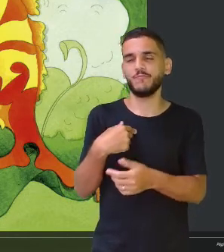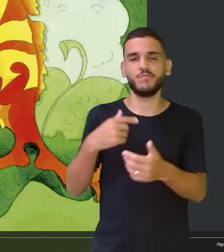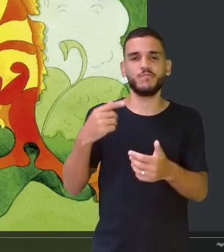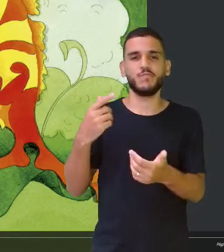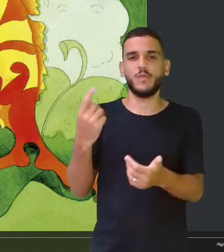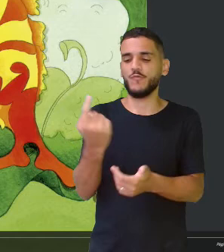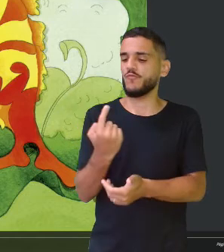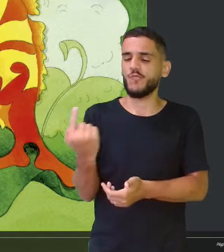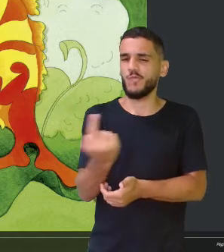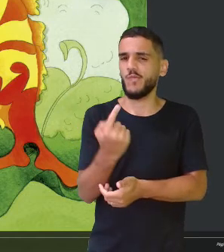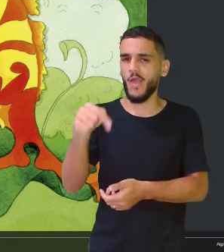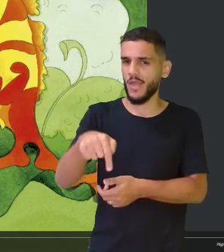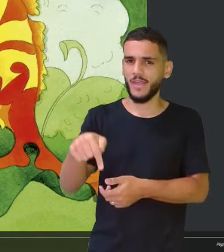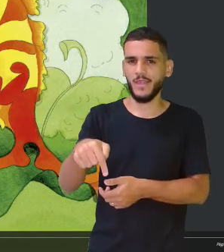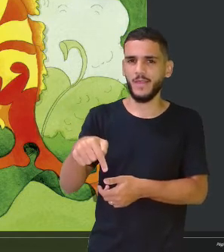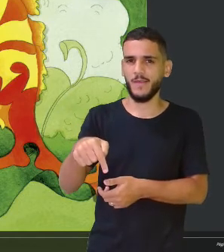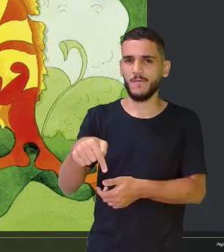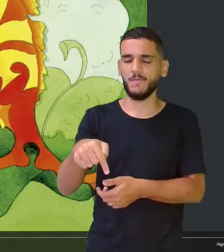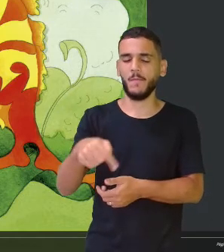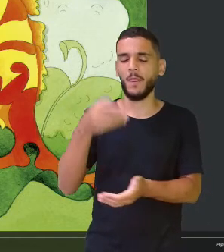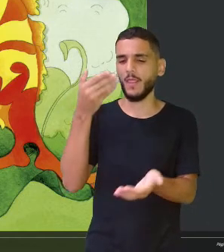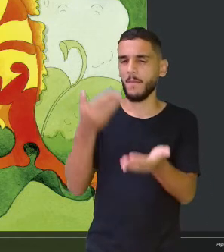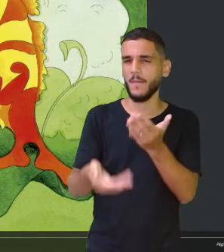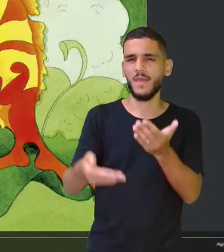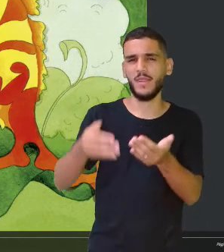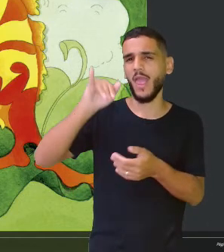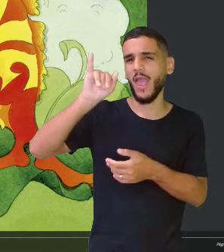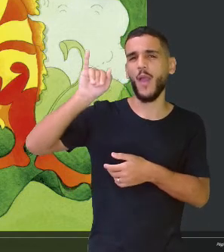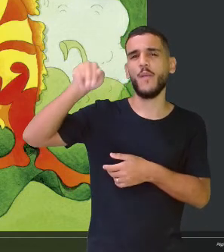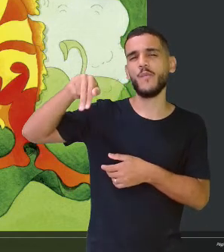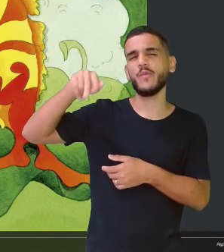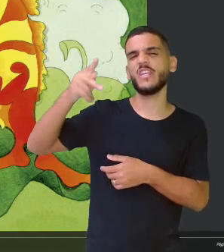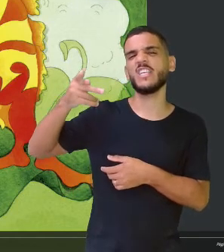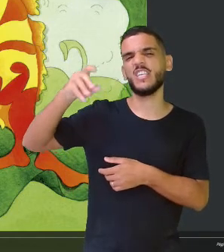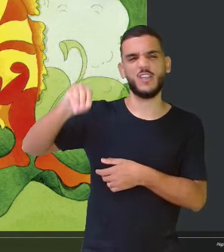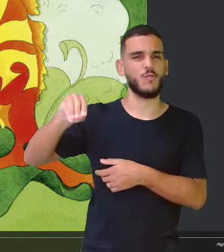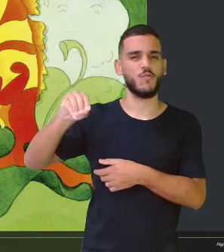mas eu não vou desistir do meu inho não, hein? Só porque agora eu sou um peixe, é?